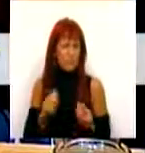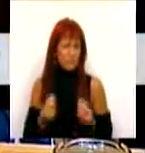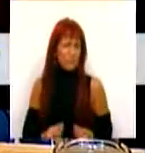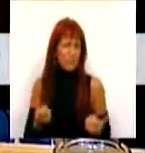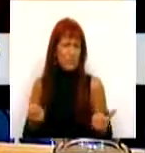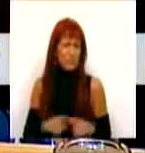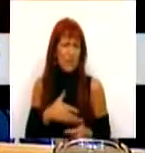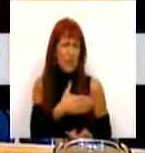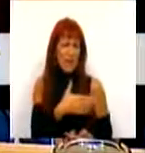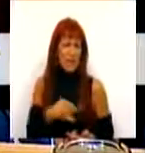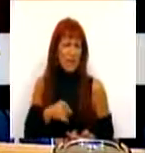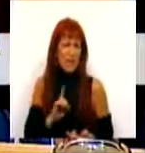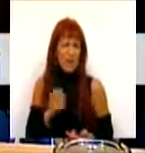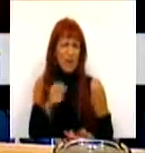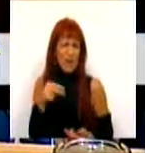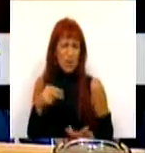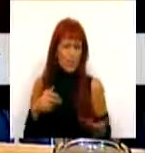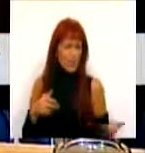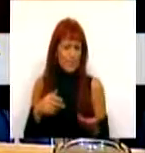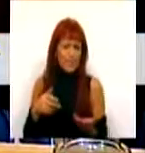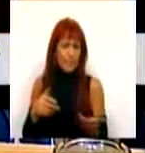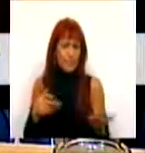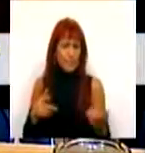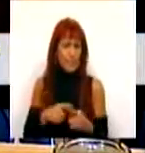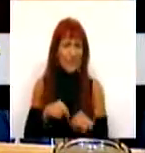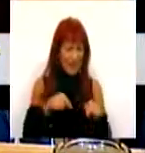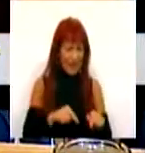de 196 euros. Portanto,